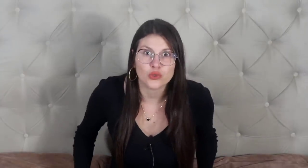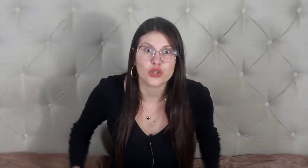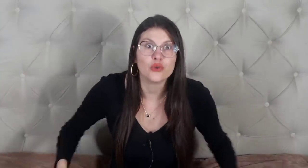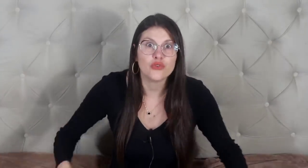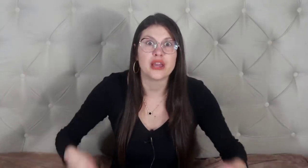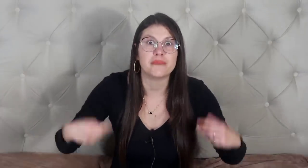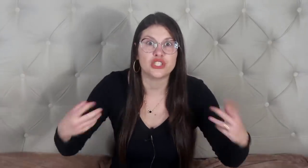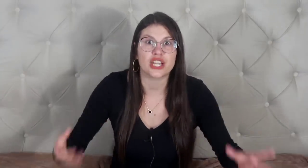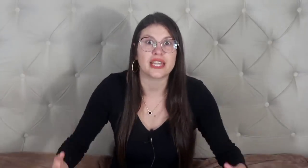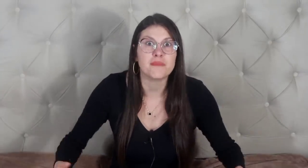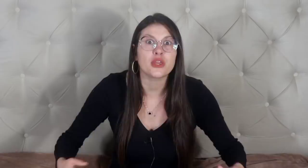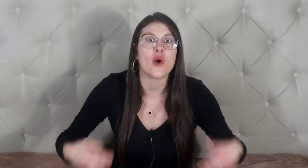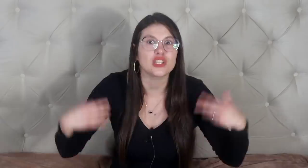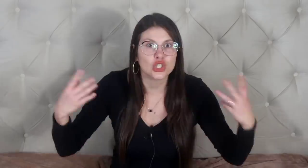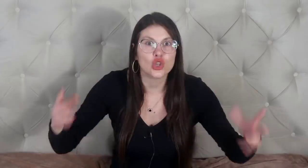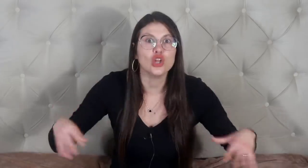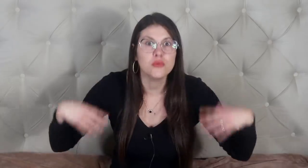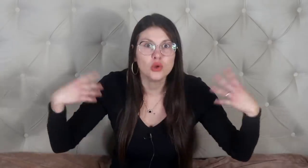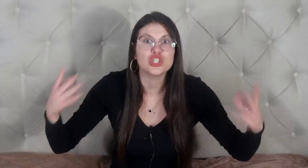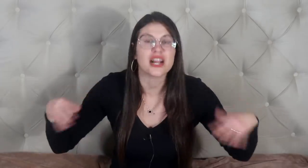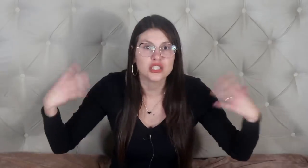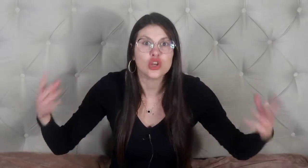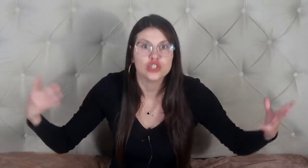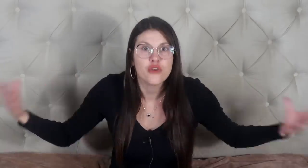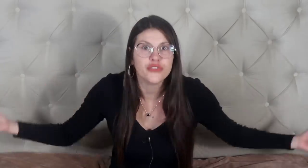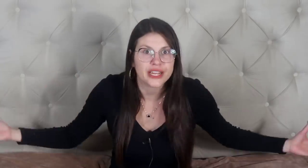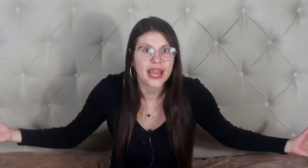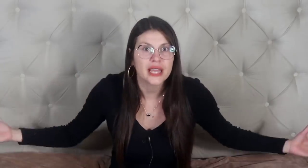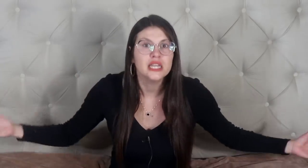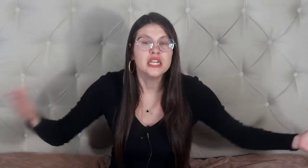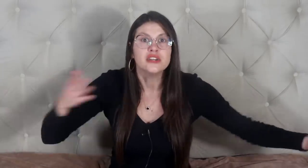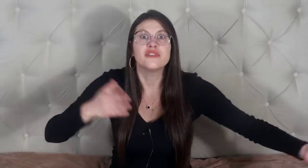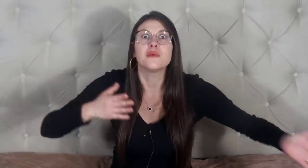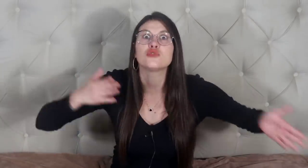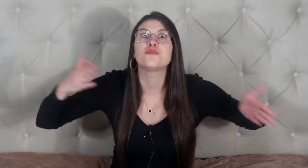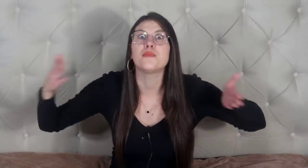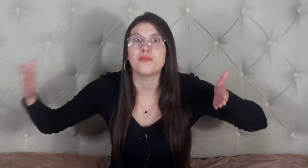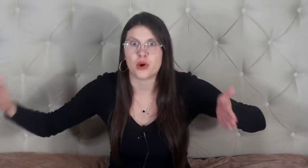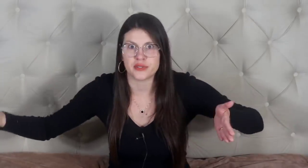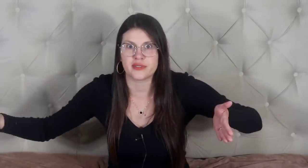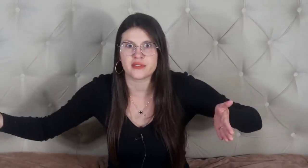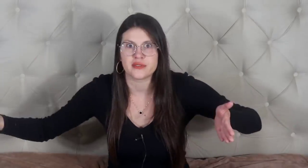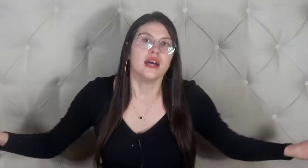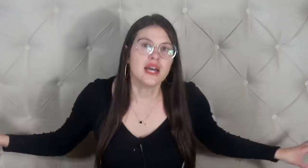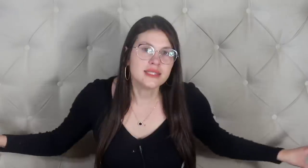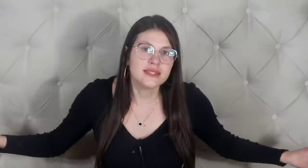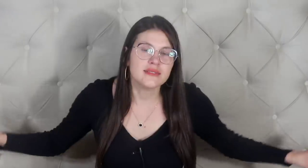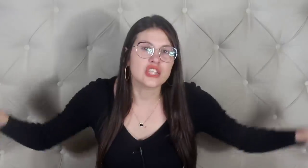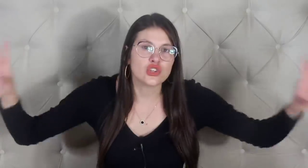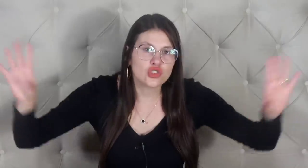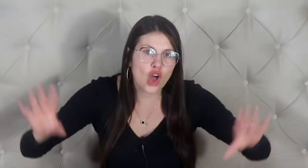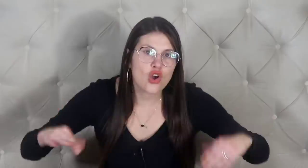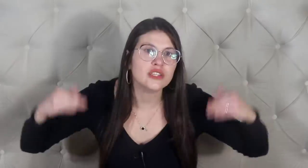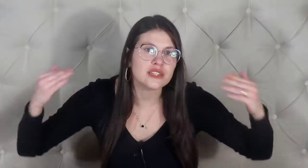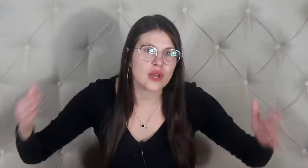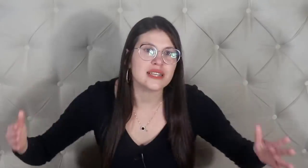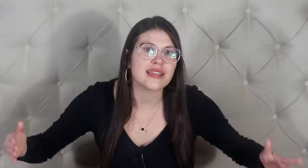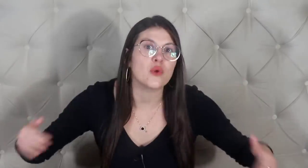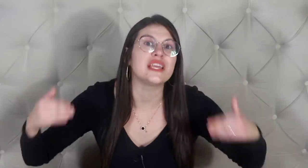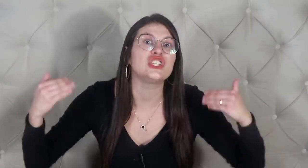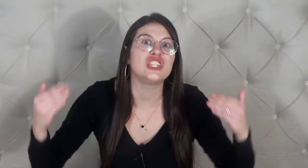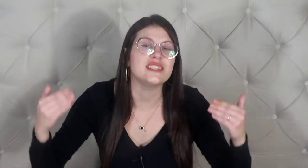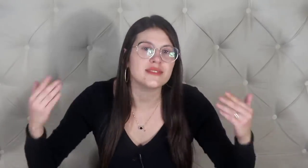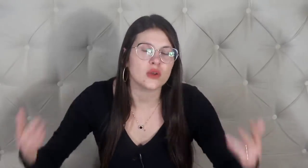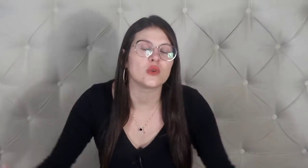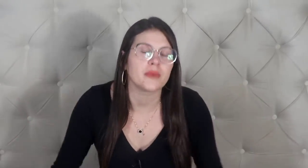colocou o áudio. E eu não vou repetir aqui porque eu acho que todo mundo já cansou de ouvir, né? Vamos pro pós. Antes, deixa eu só